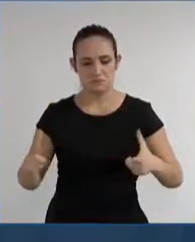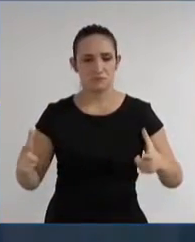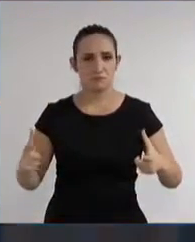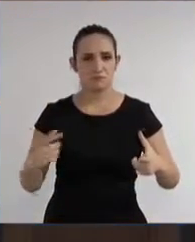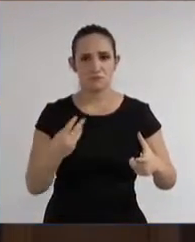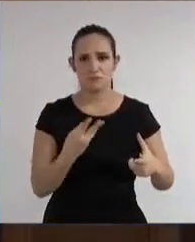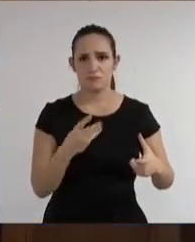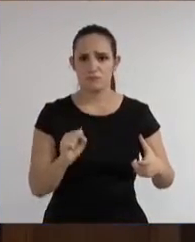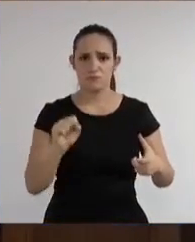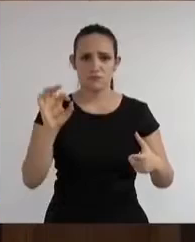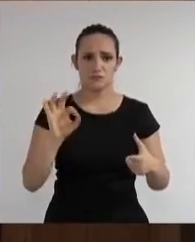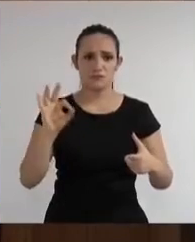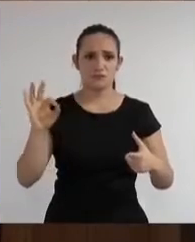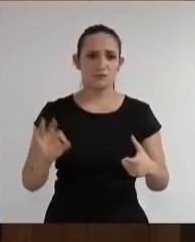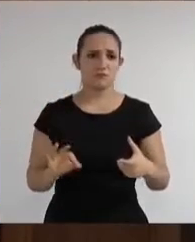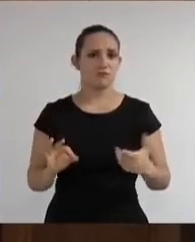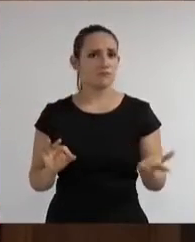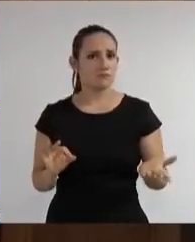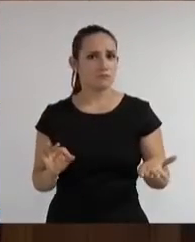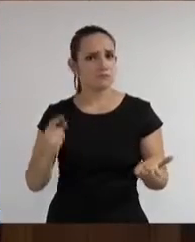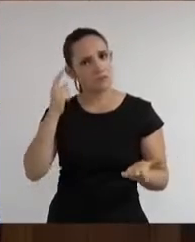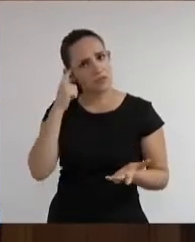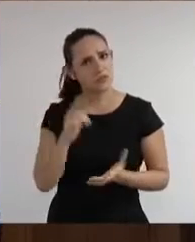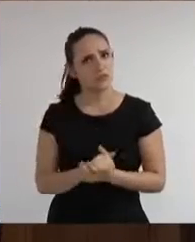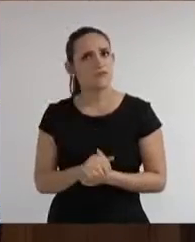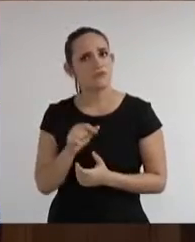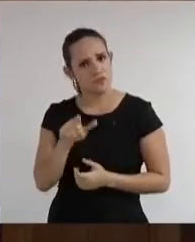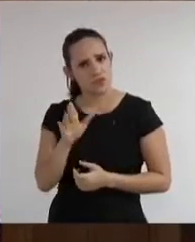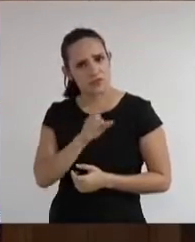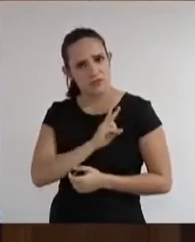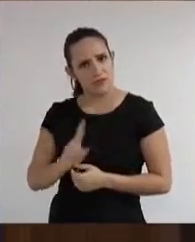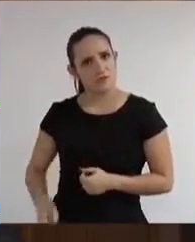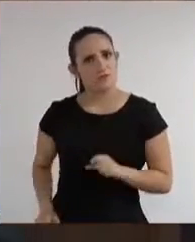38%, numa pegada, e Vossa Excelência foi vereador,